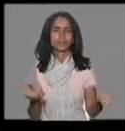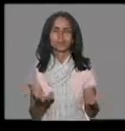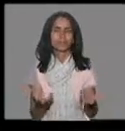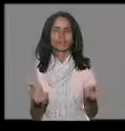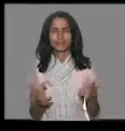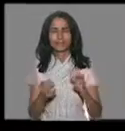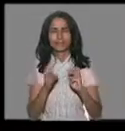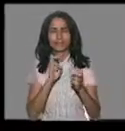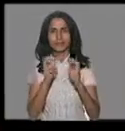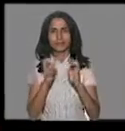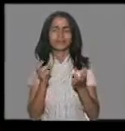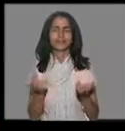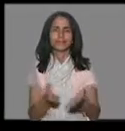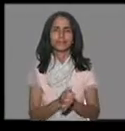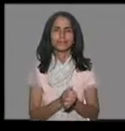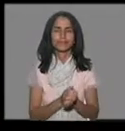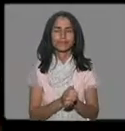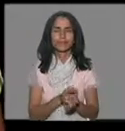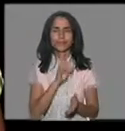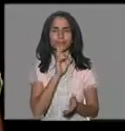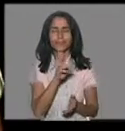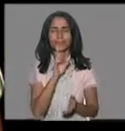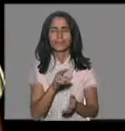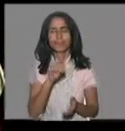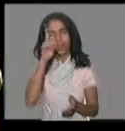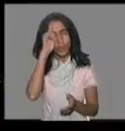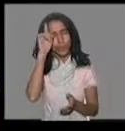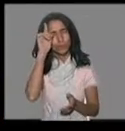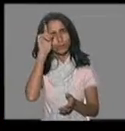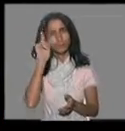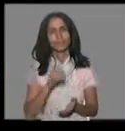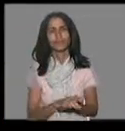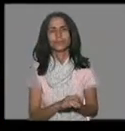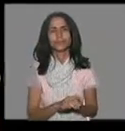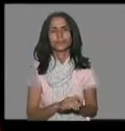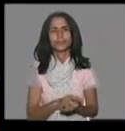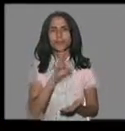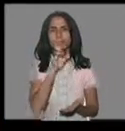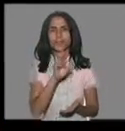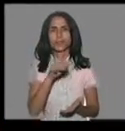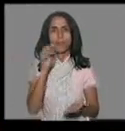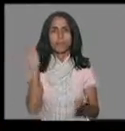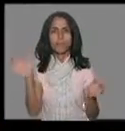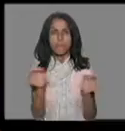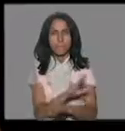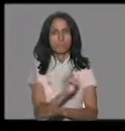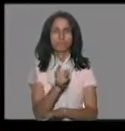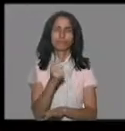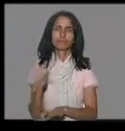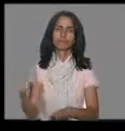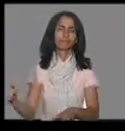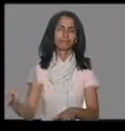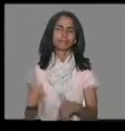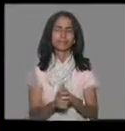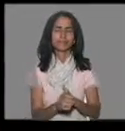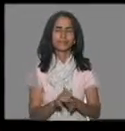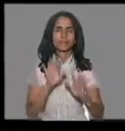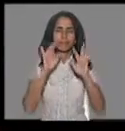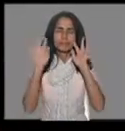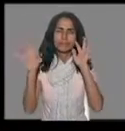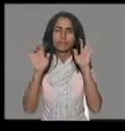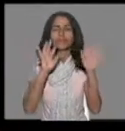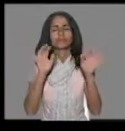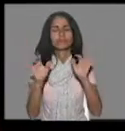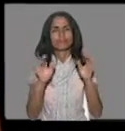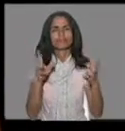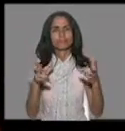ficou respondendo ela todos os dias não tem uma resposta pronta pra isso mas eu eu penso muito sobre